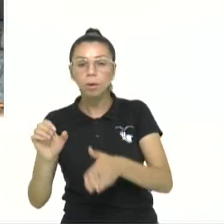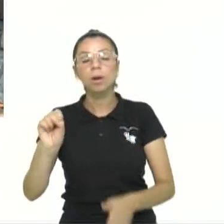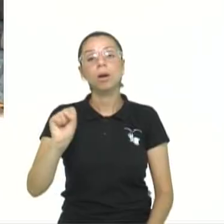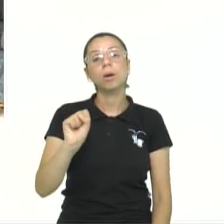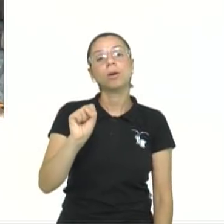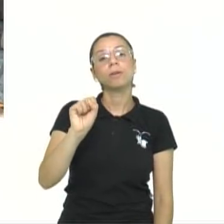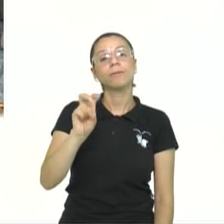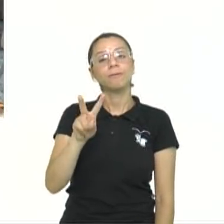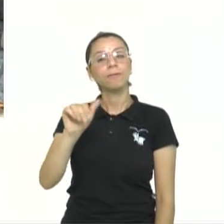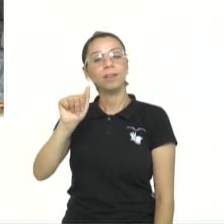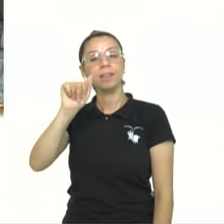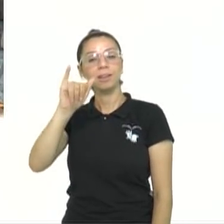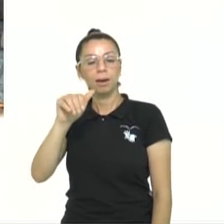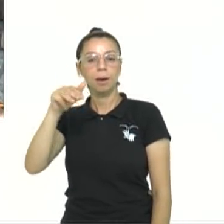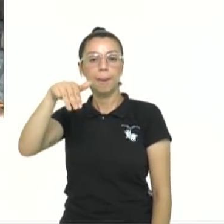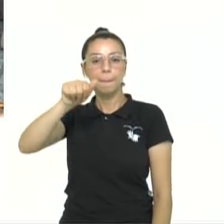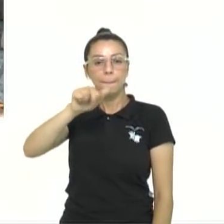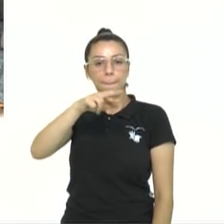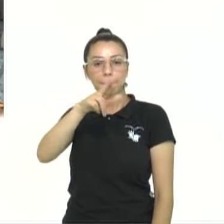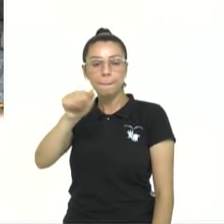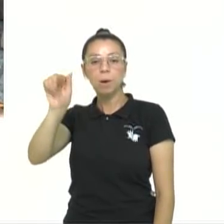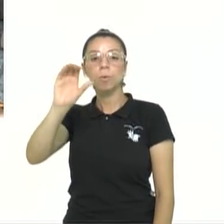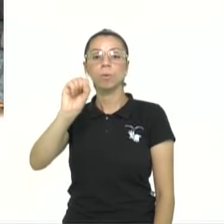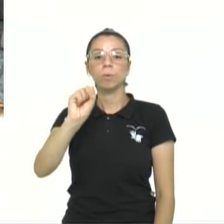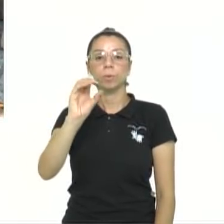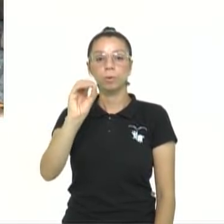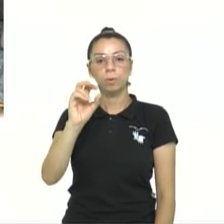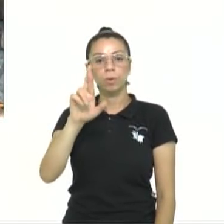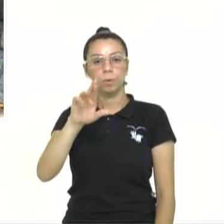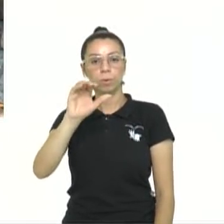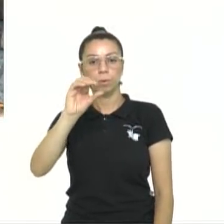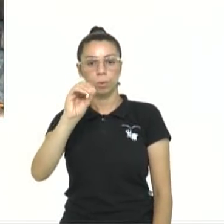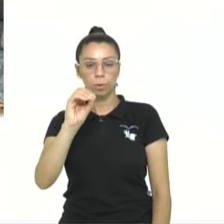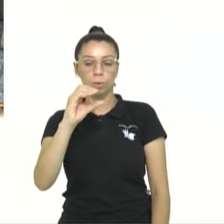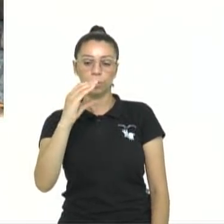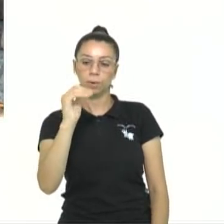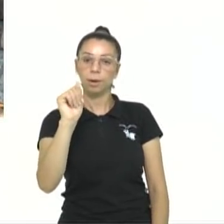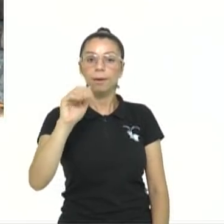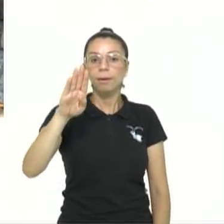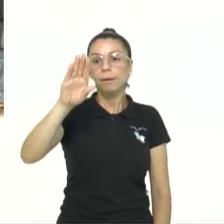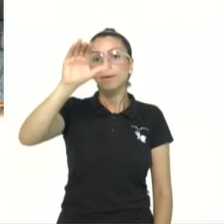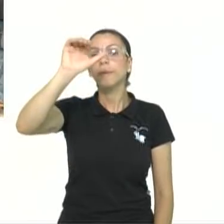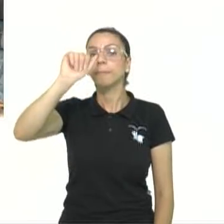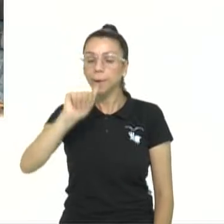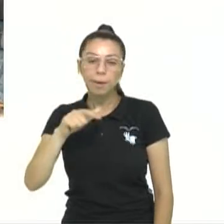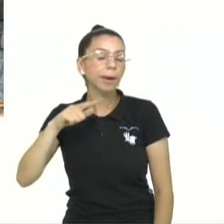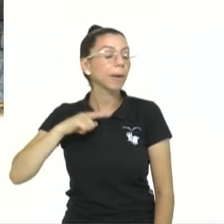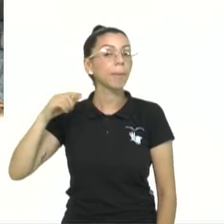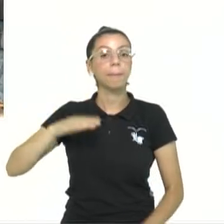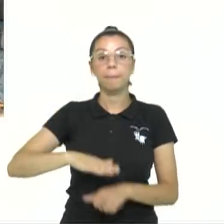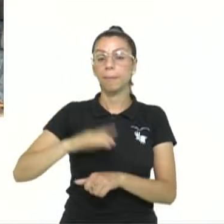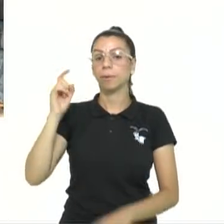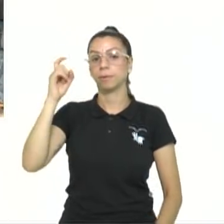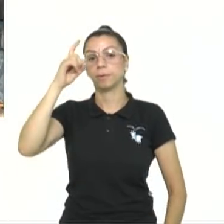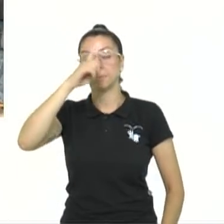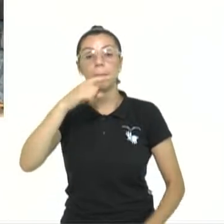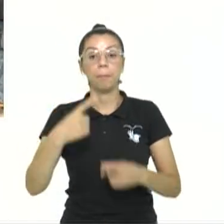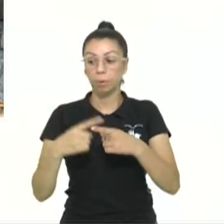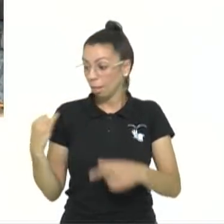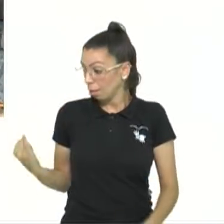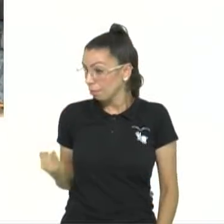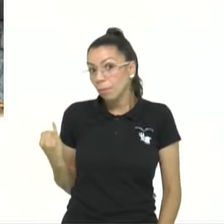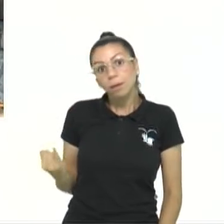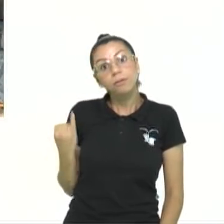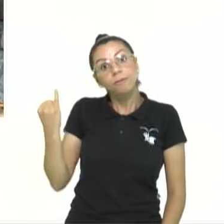é o mais conhecido, que a história mostra para a gente ao longo aí do tempo, o tanto que ele foi